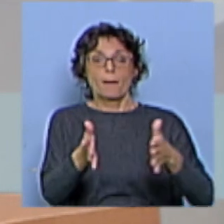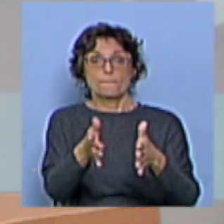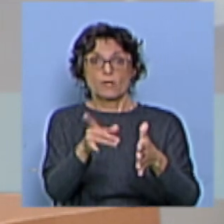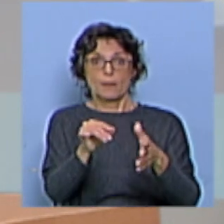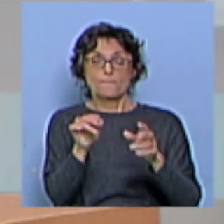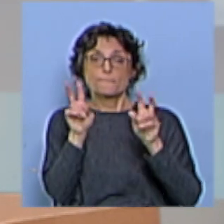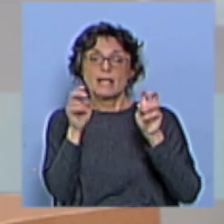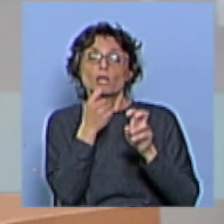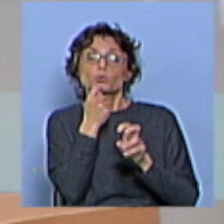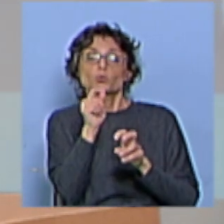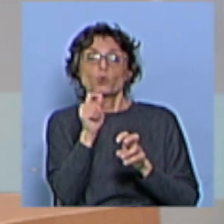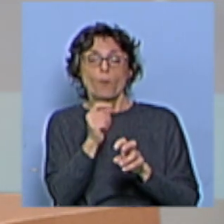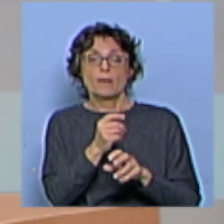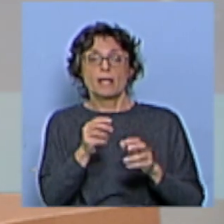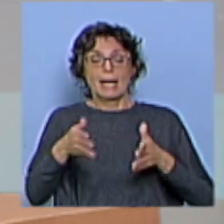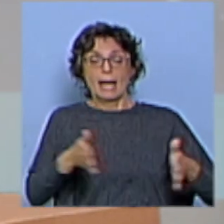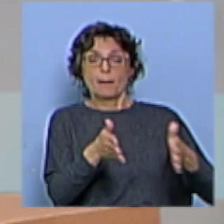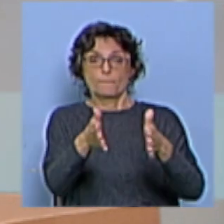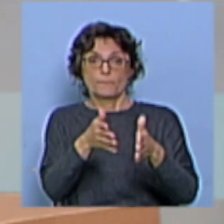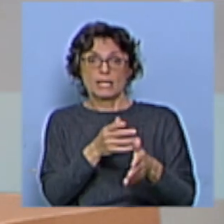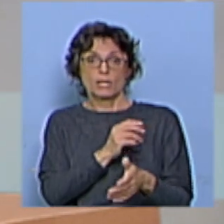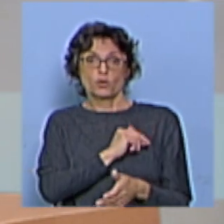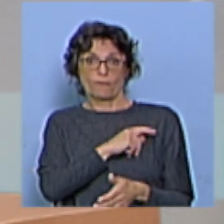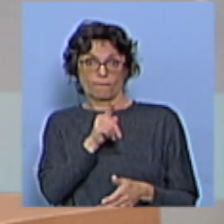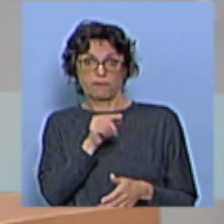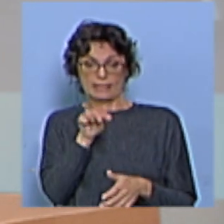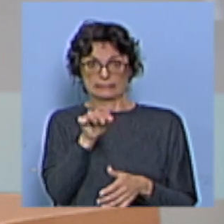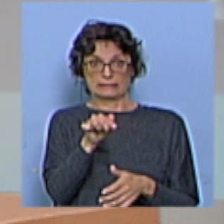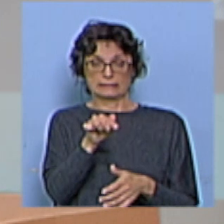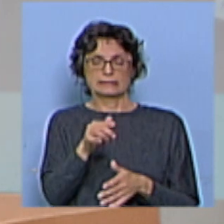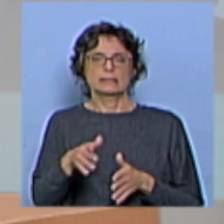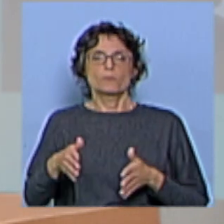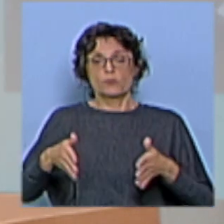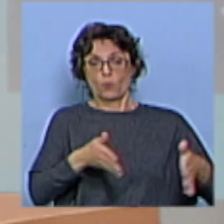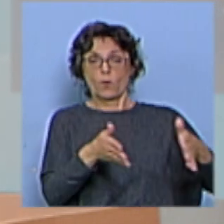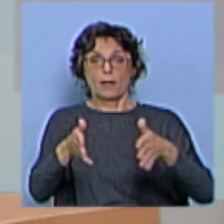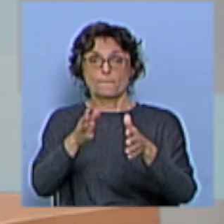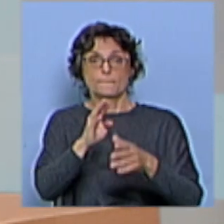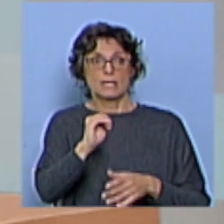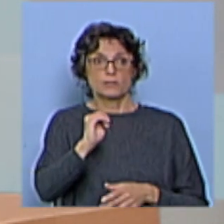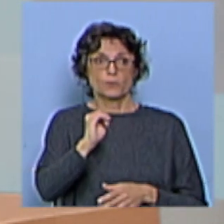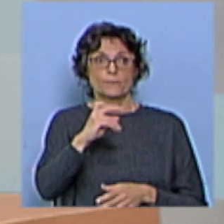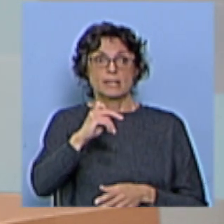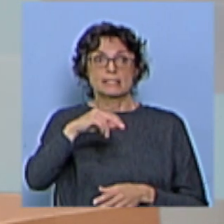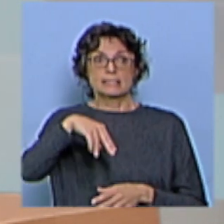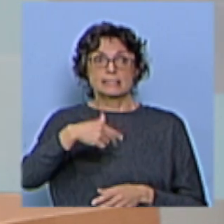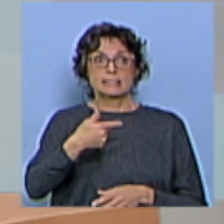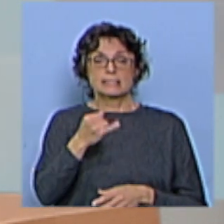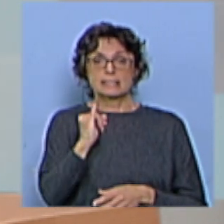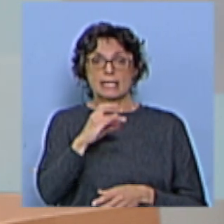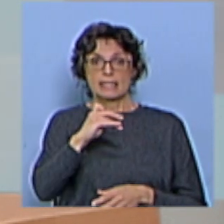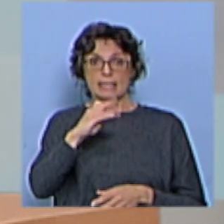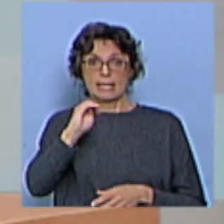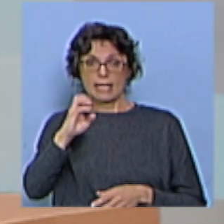incide neste momento em dois temas muito específicos, os caminhos de Santiago, por um lado, e a temática dos